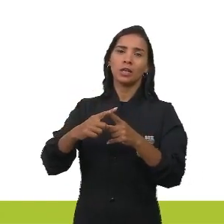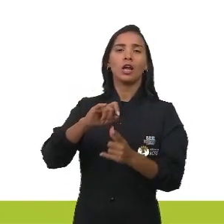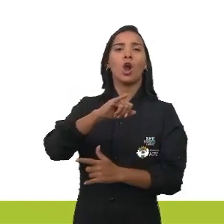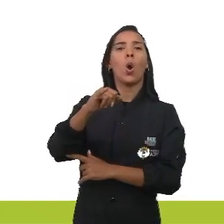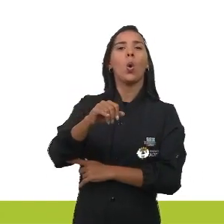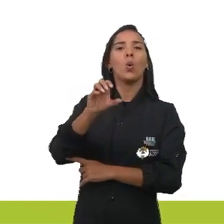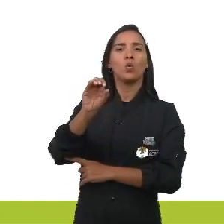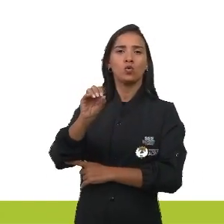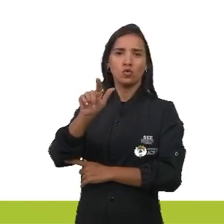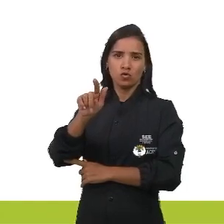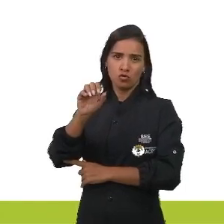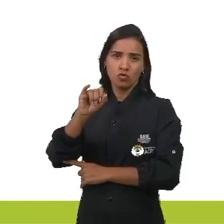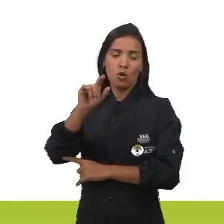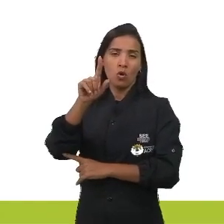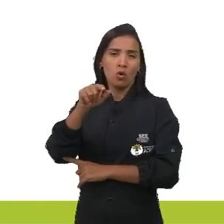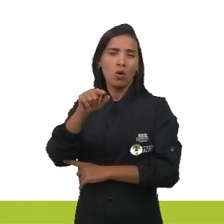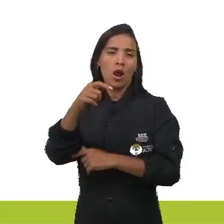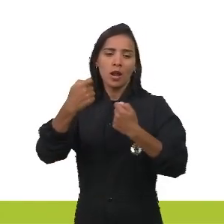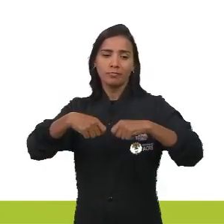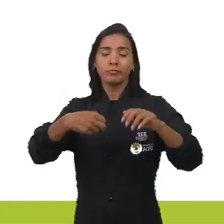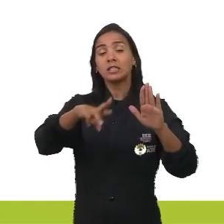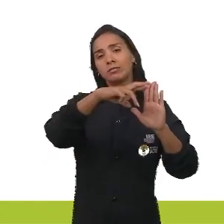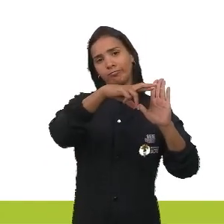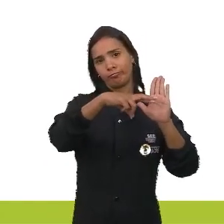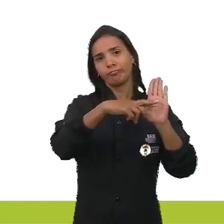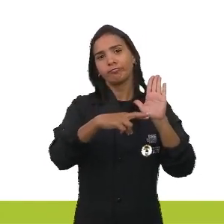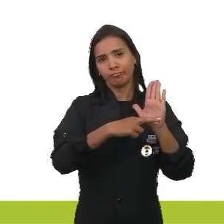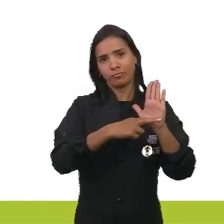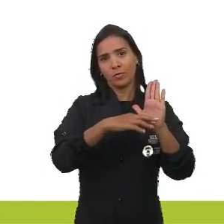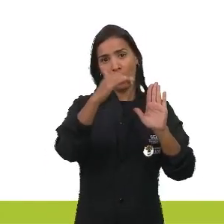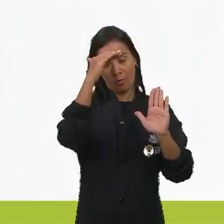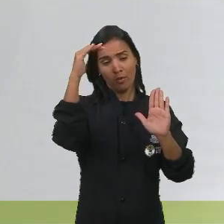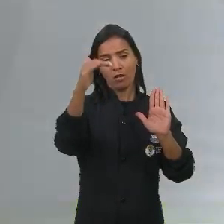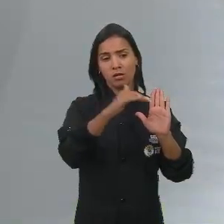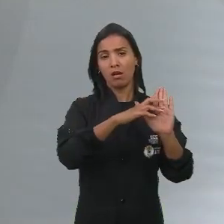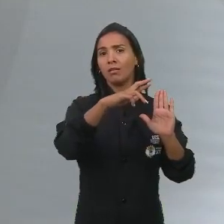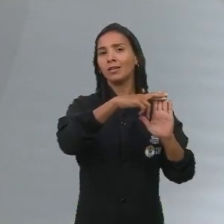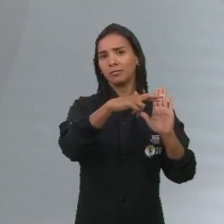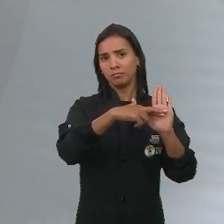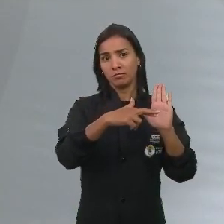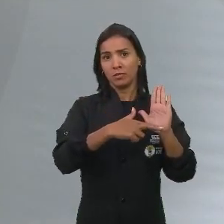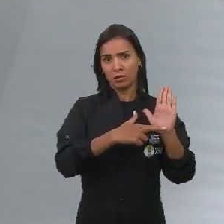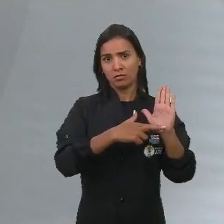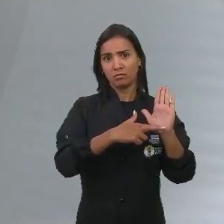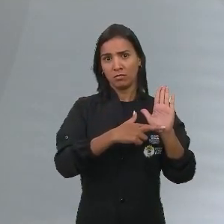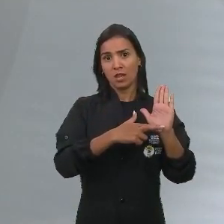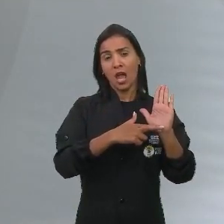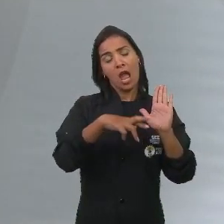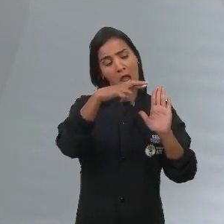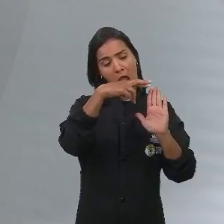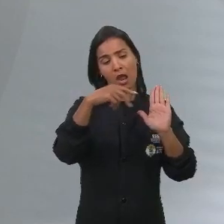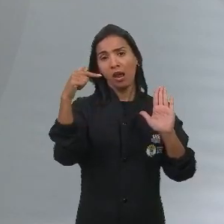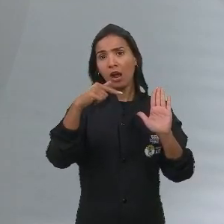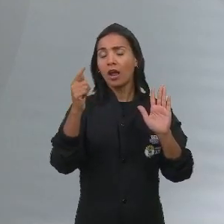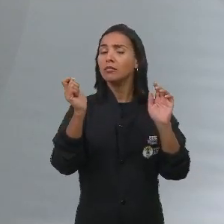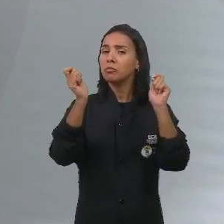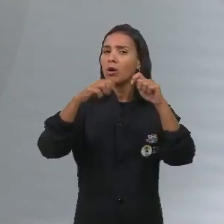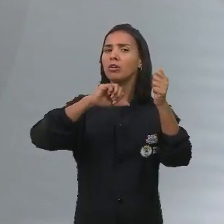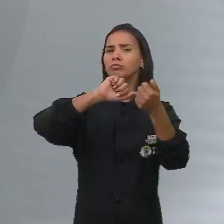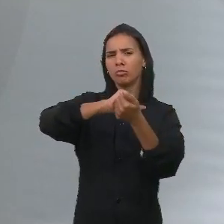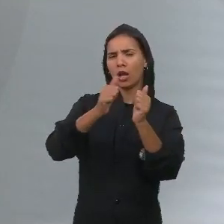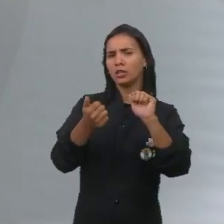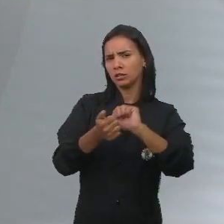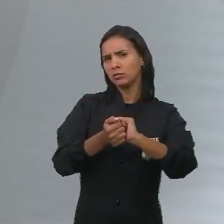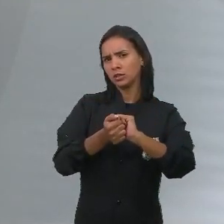vai est direcionado para esse contexto de regra uma regra que pode ser adaptada Isso vai ser importante